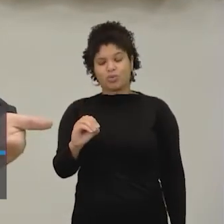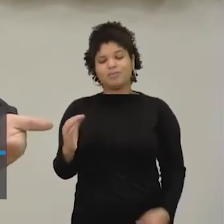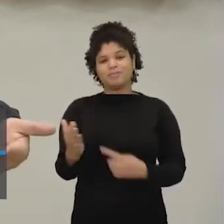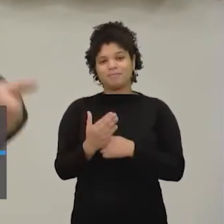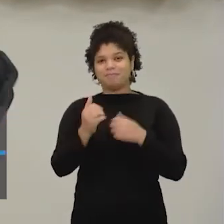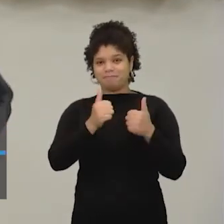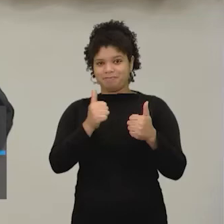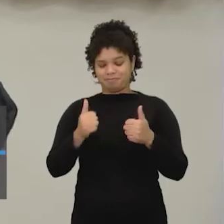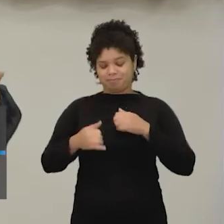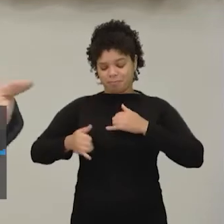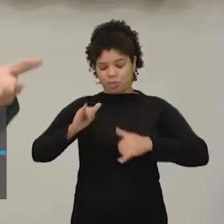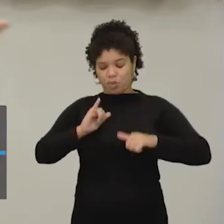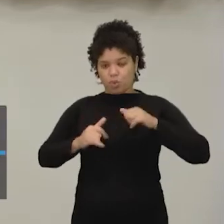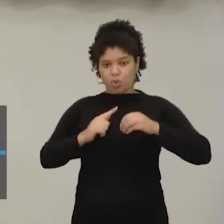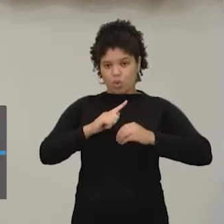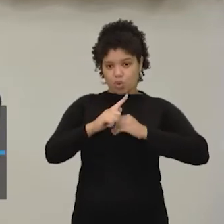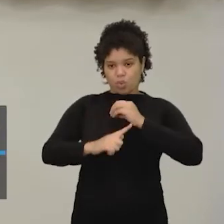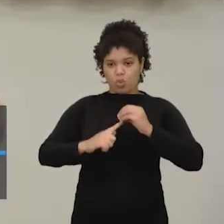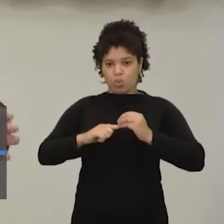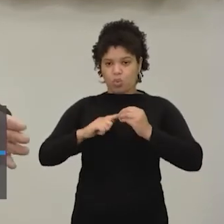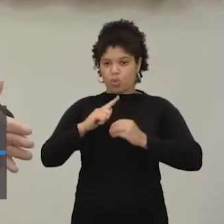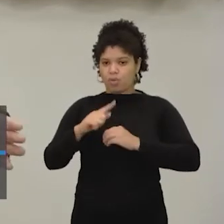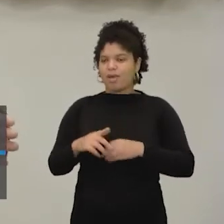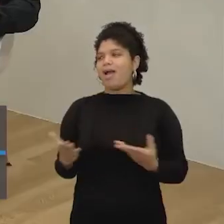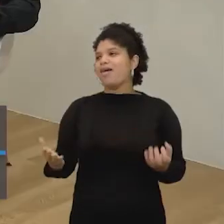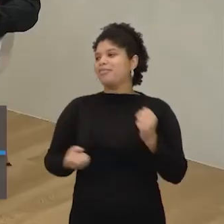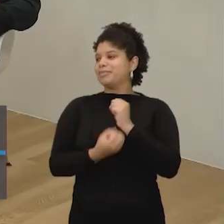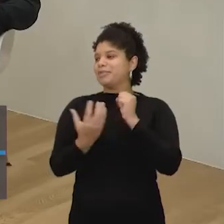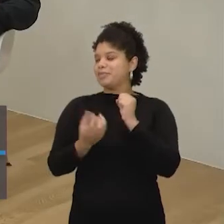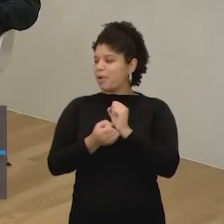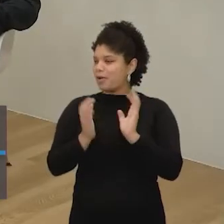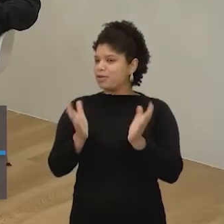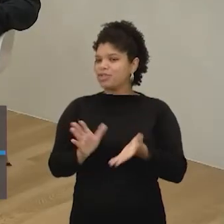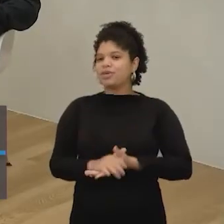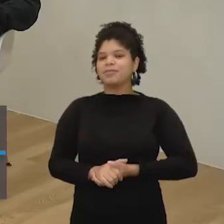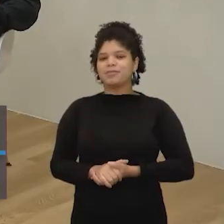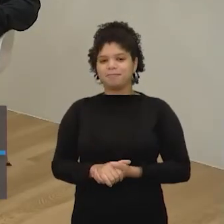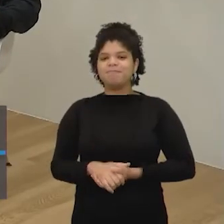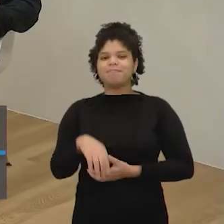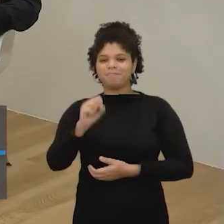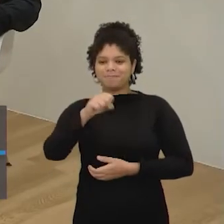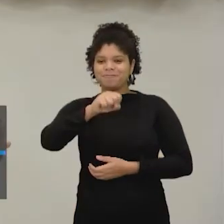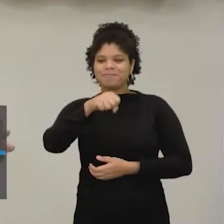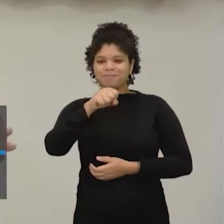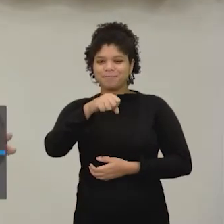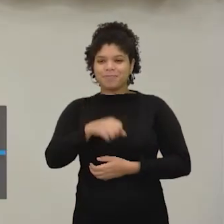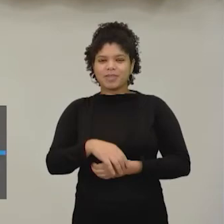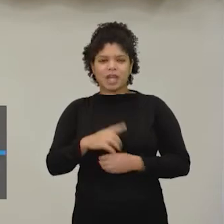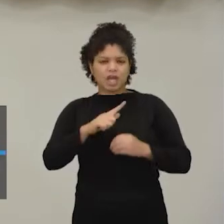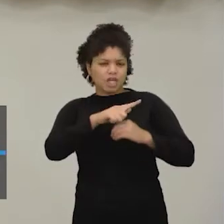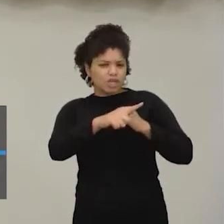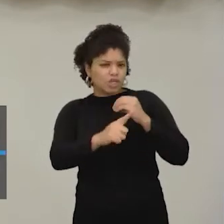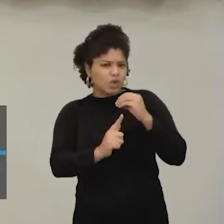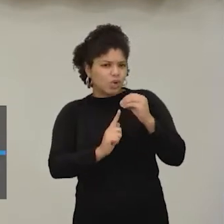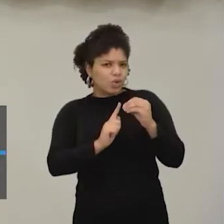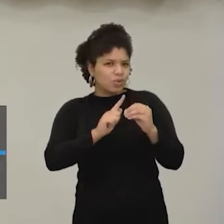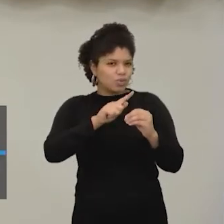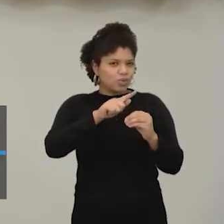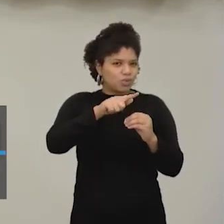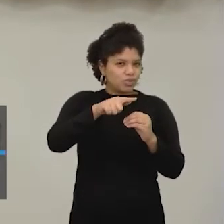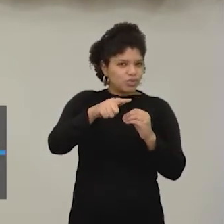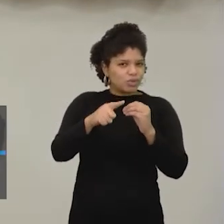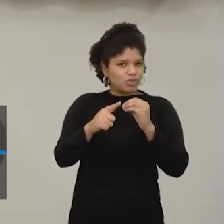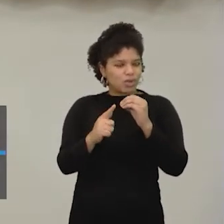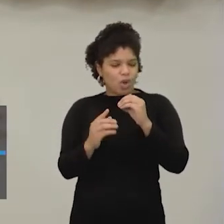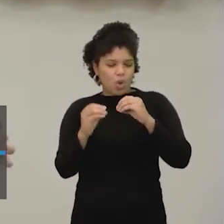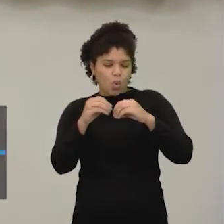seus íons. Daí eu já estou usando um spoiler aqui, né, Fabi? Spoilers. Íons. Iônica, ligação